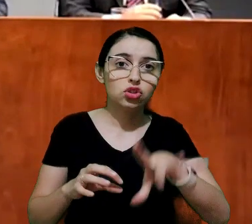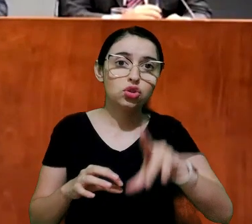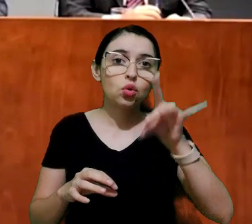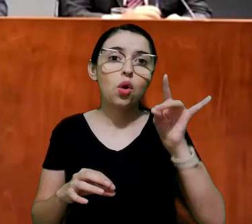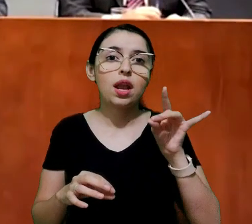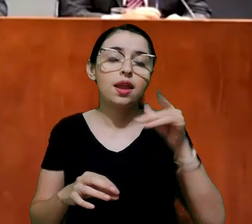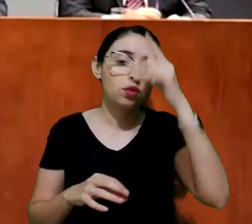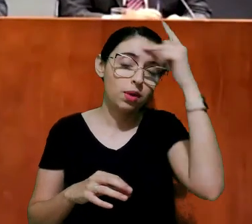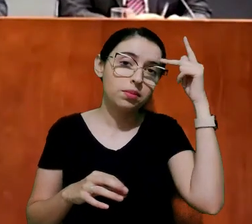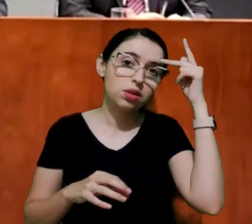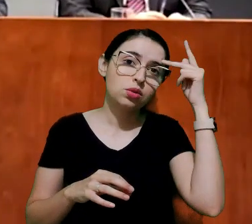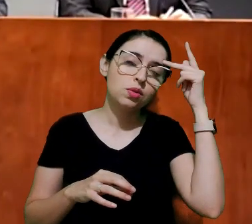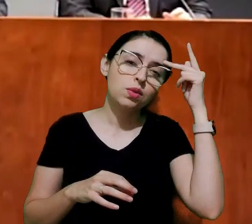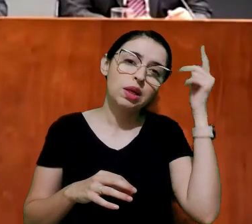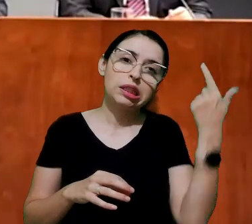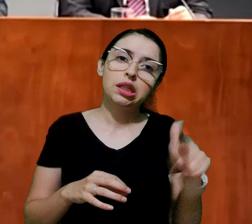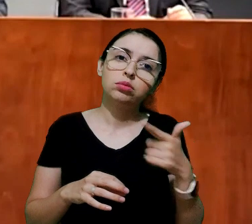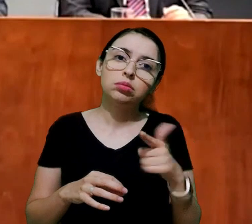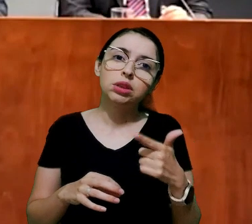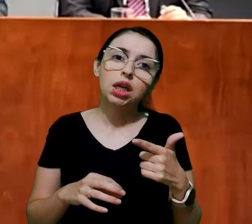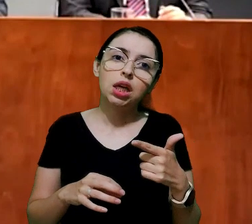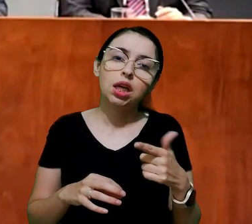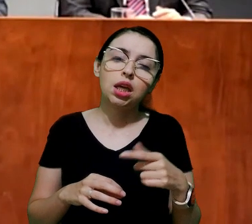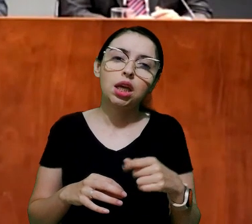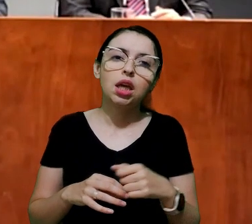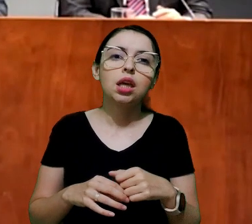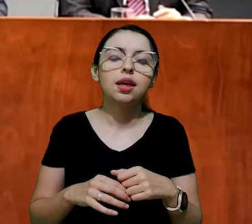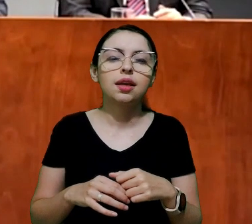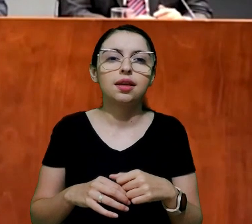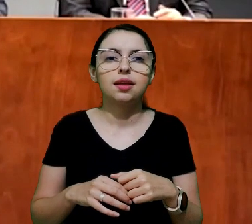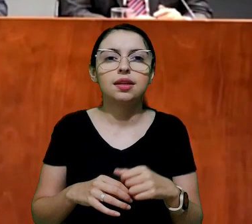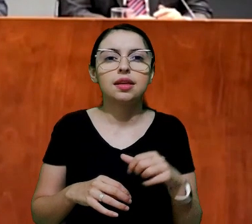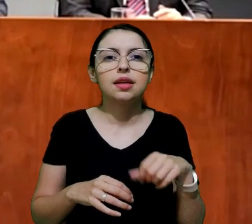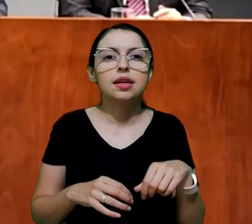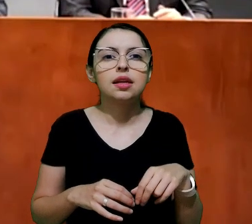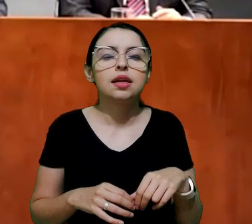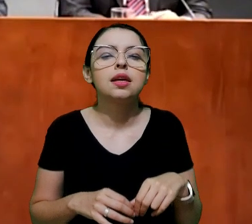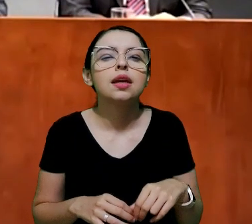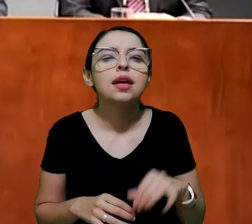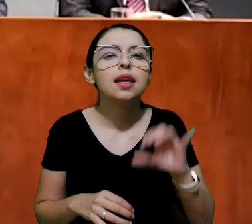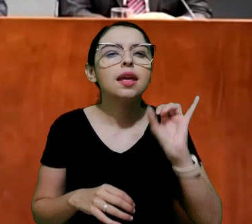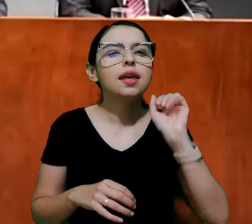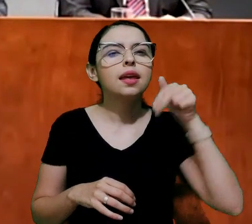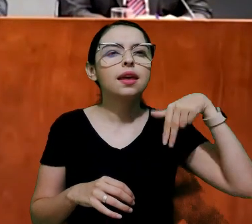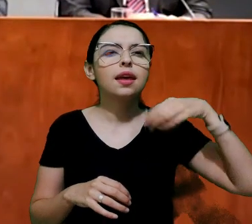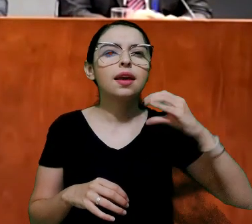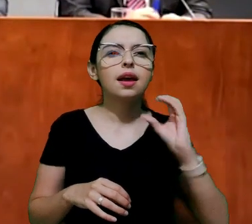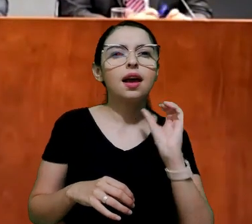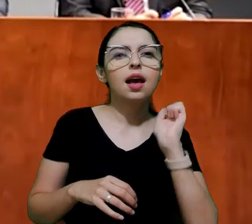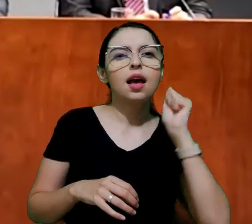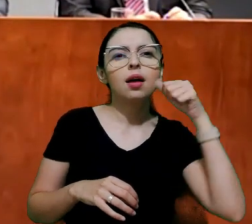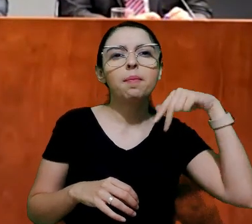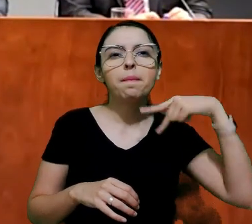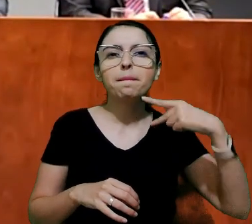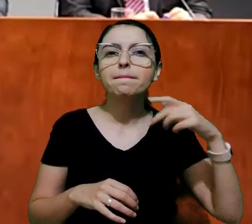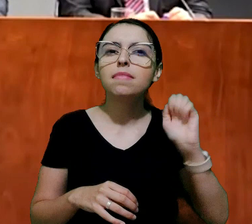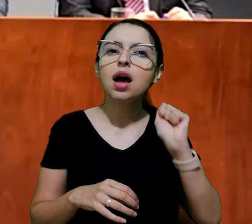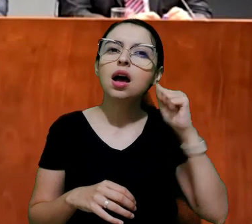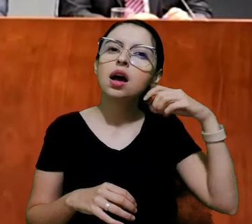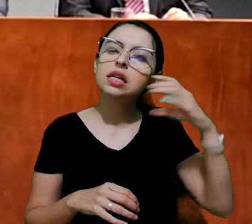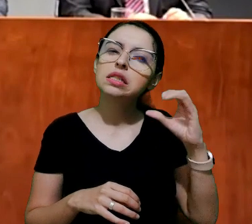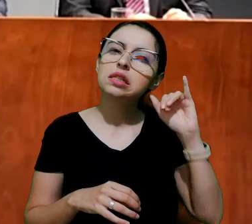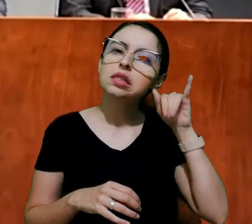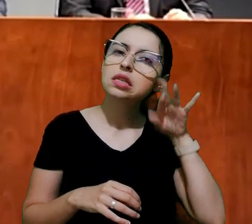seria de restringir a liberdade de contratar de uma pessoa que não tem incapacidade para transmitir sua vontade.